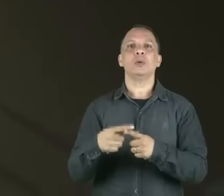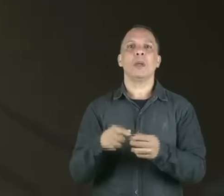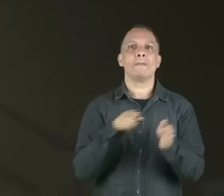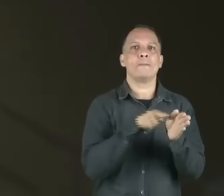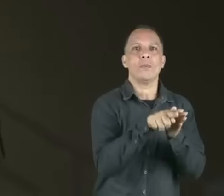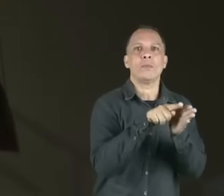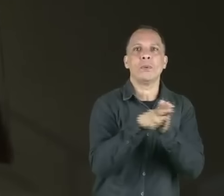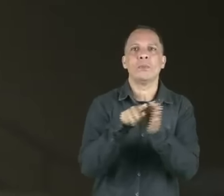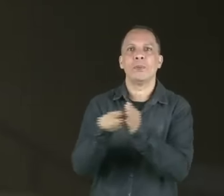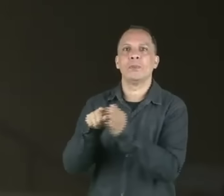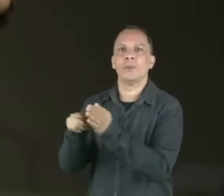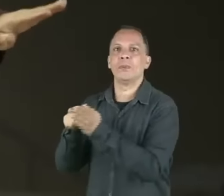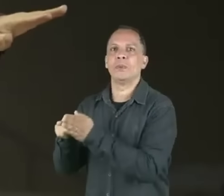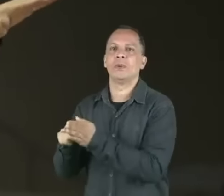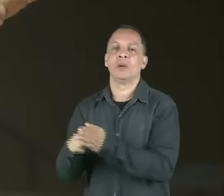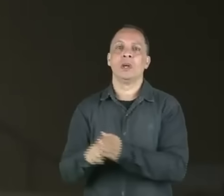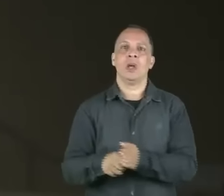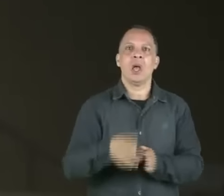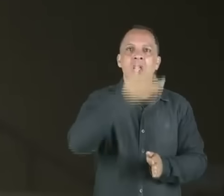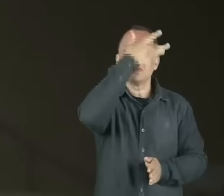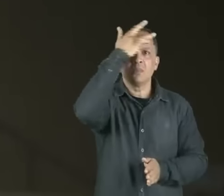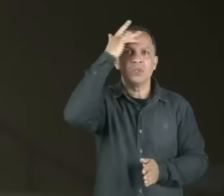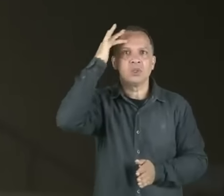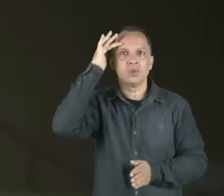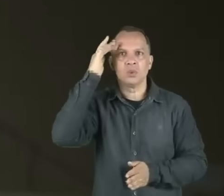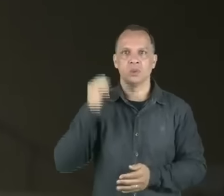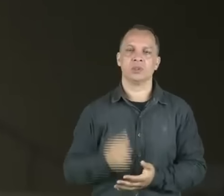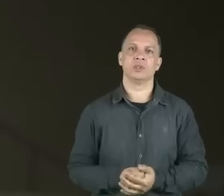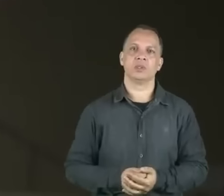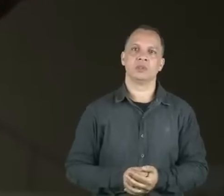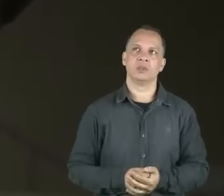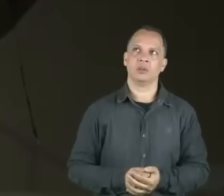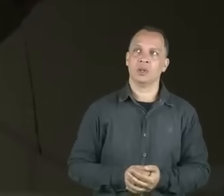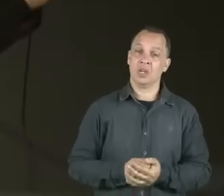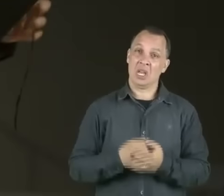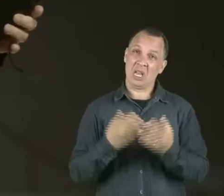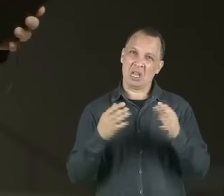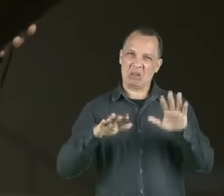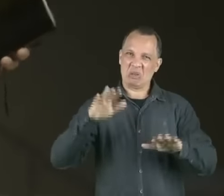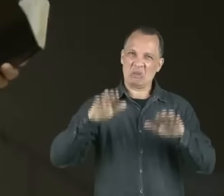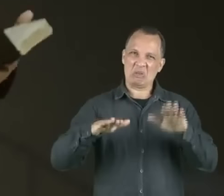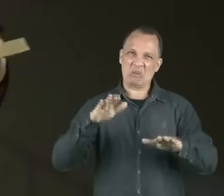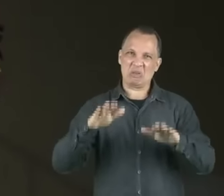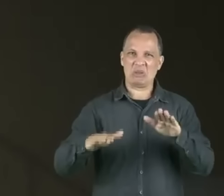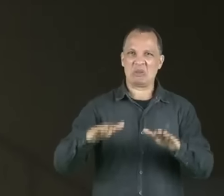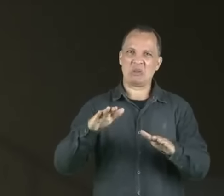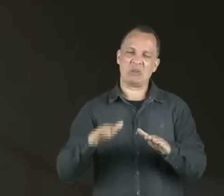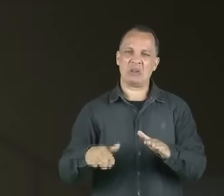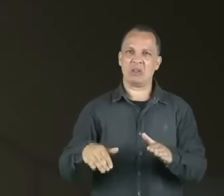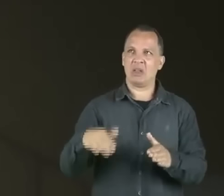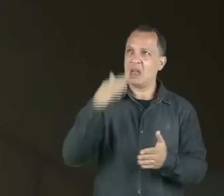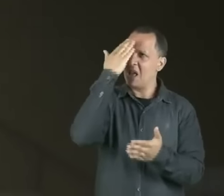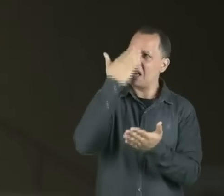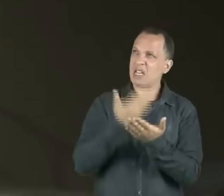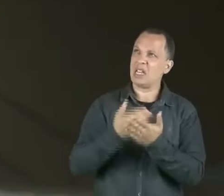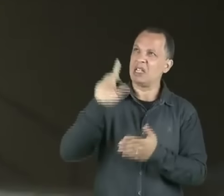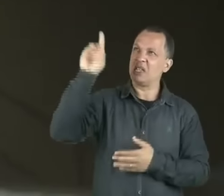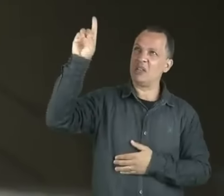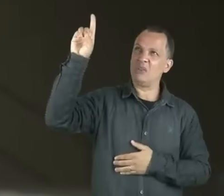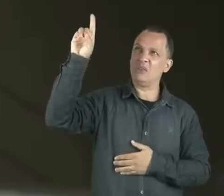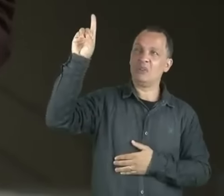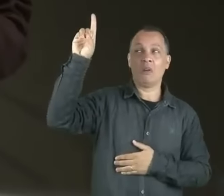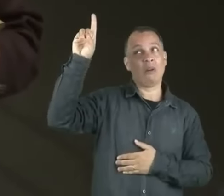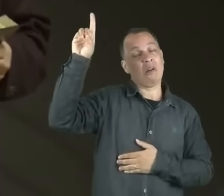que há muito mais gente que acredita em Deus mas não acredita em diabo não acredita nos demônios você acha mesmo que tem esse negócio dos